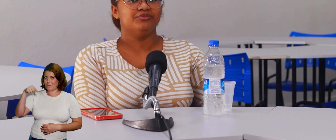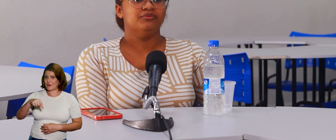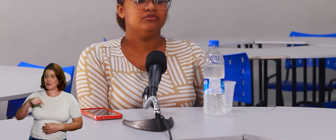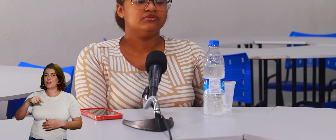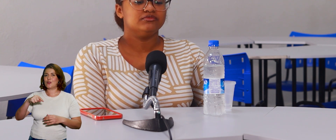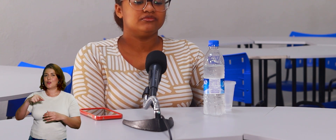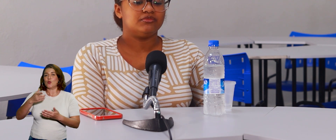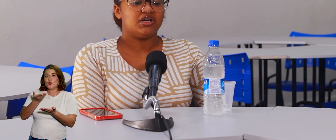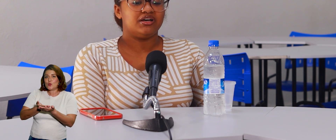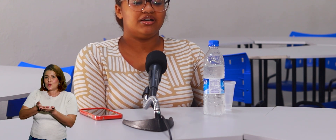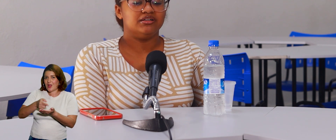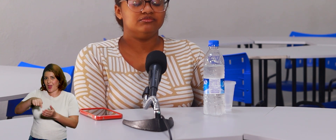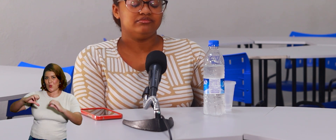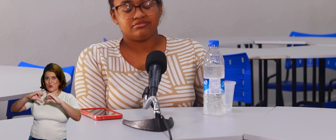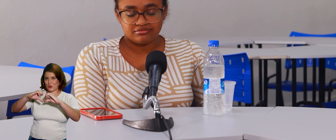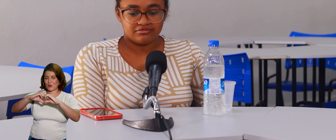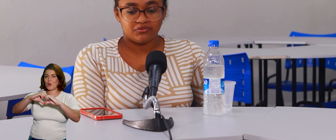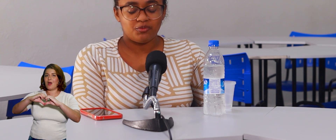foi